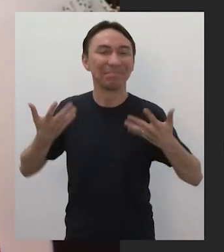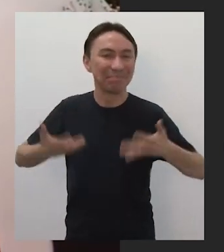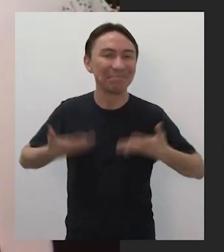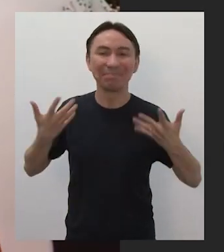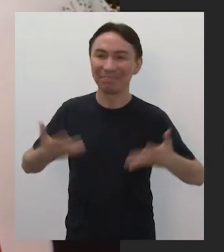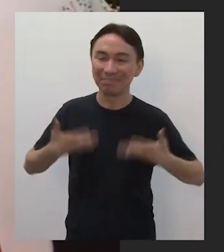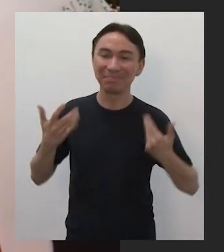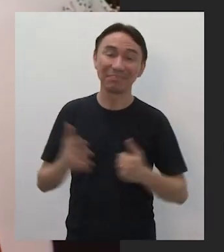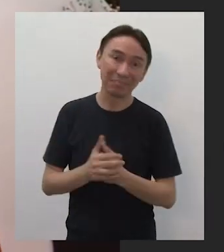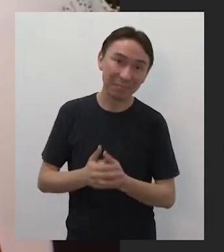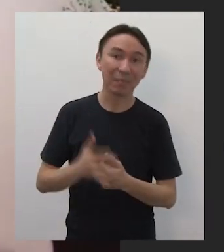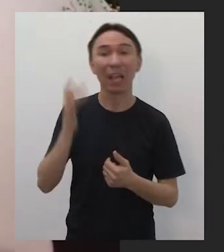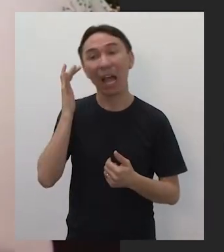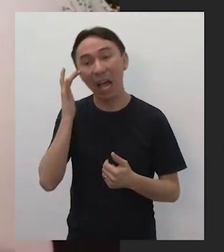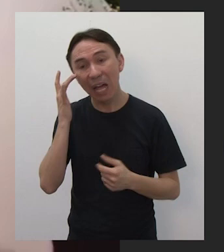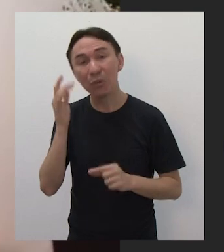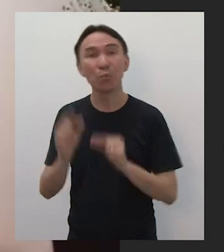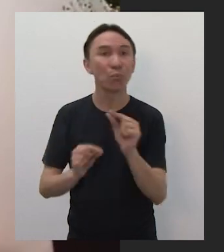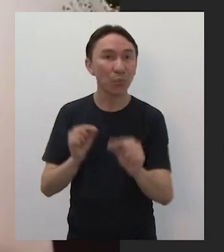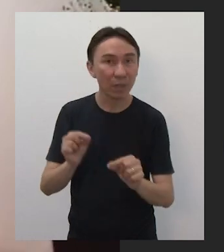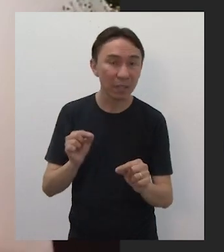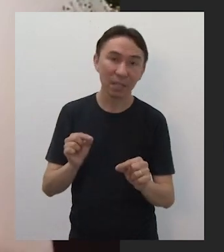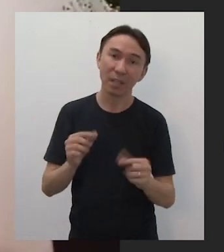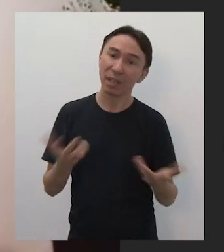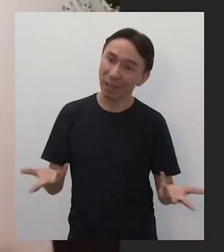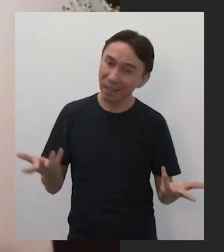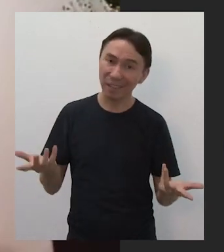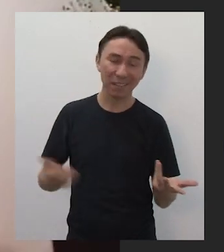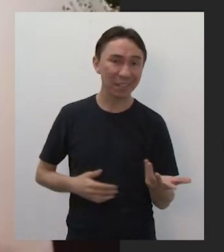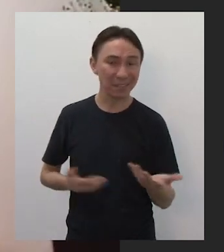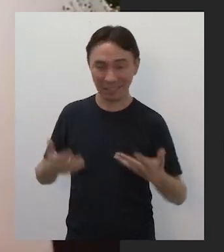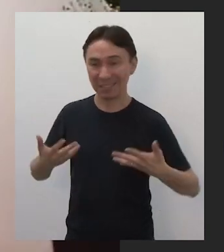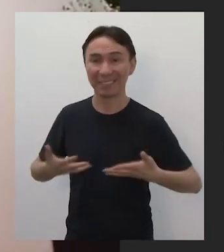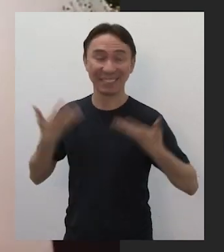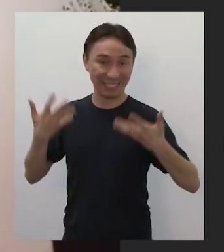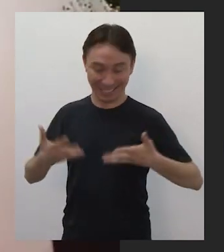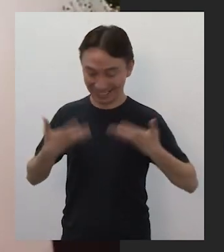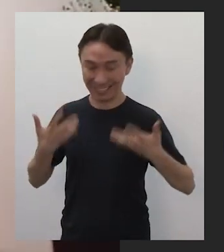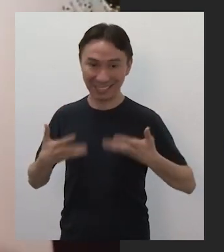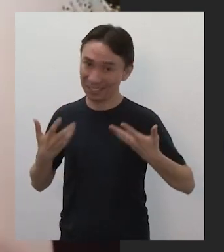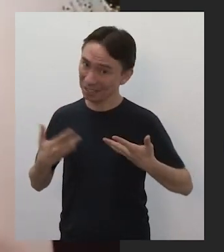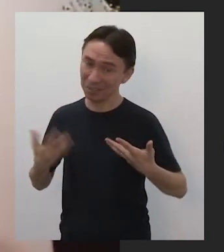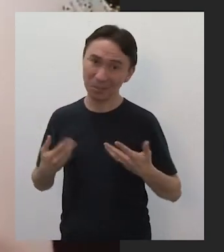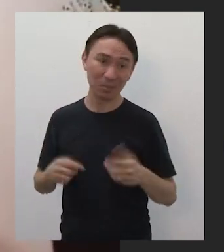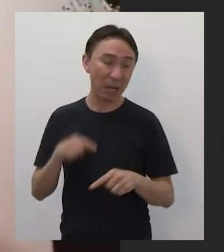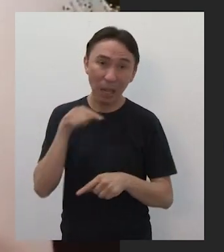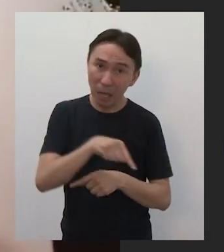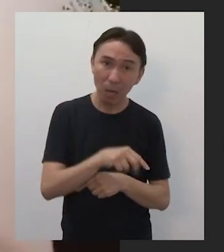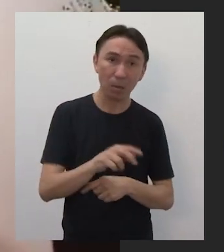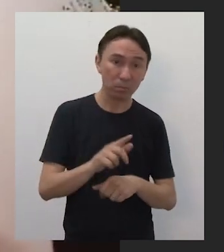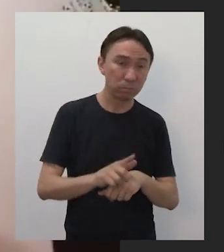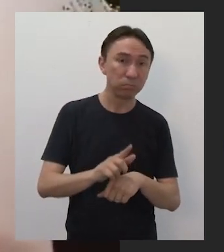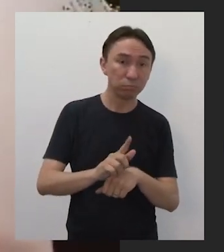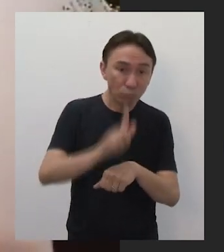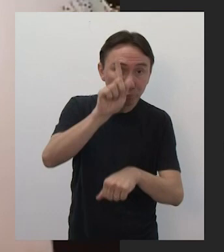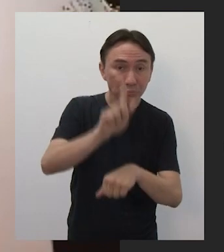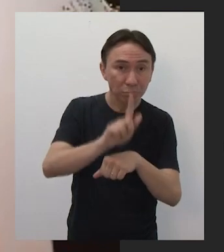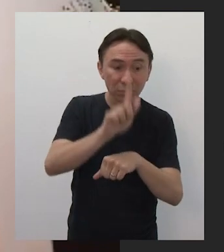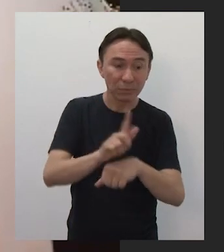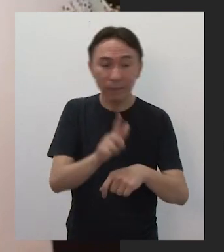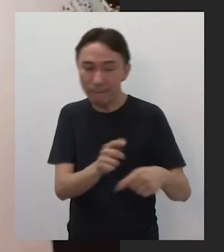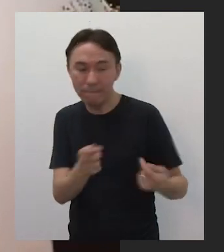então eu acho que essa característica ela acaba indo para a sala que eu coordeno. E quando tem